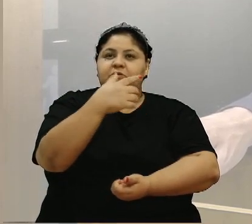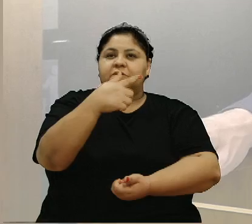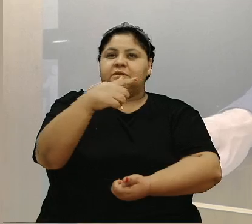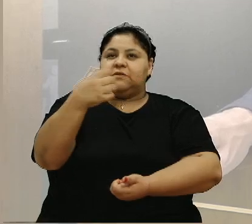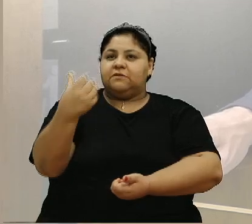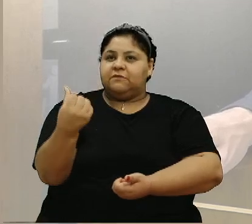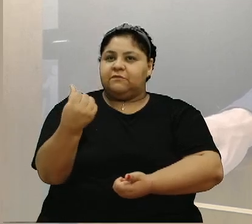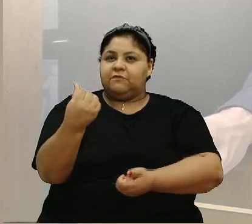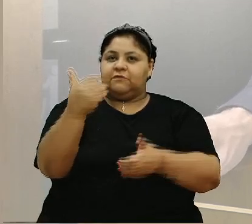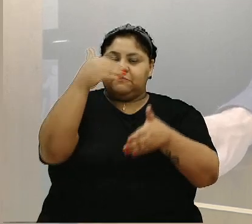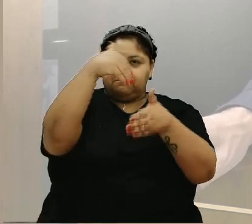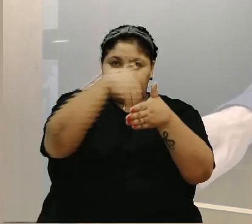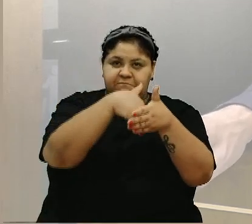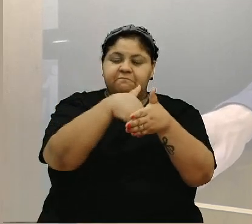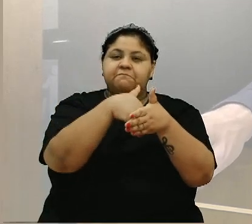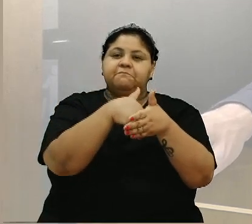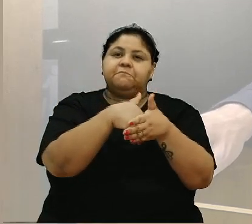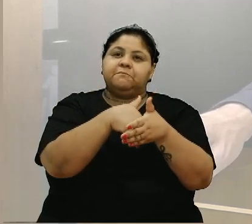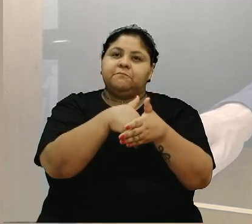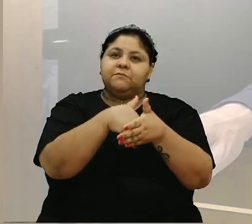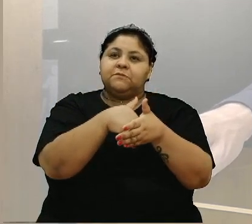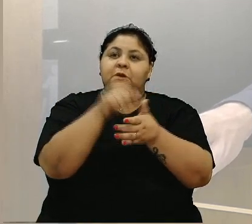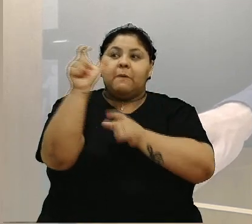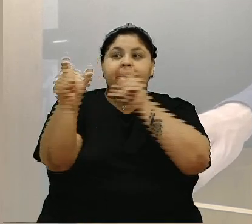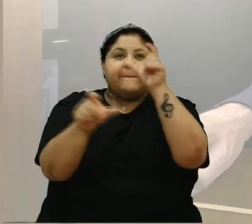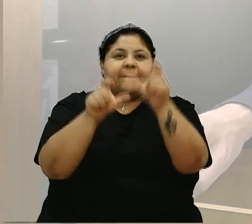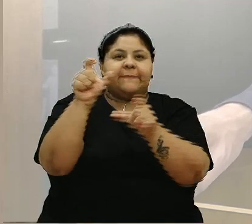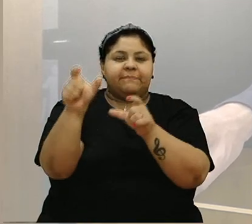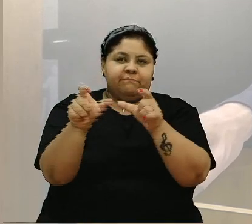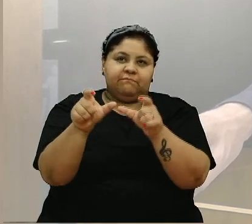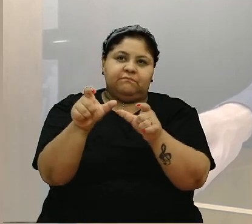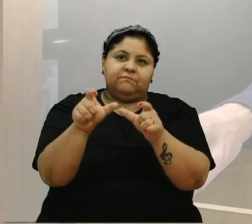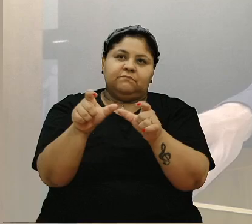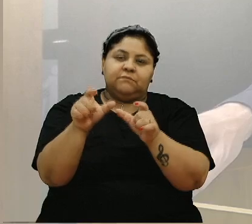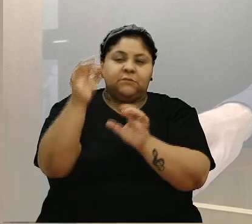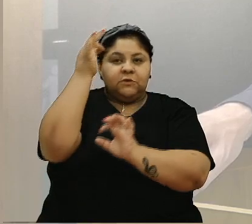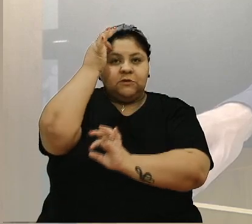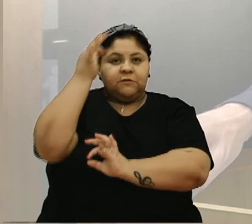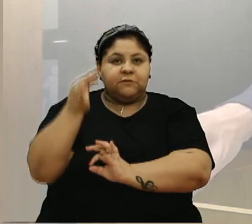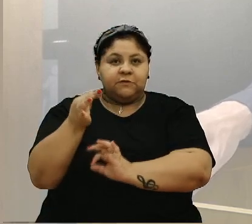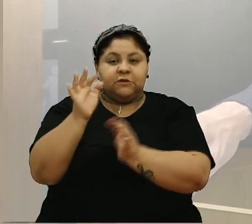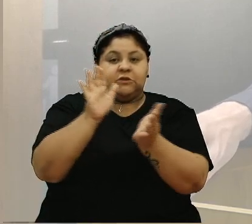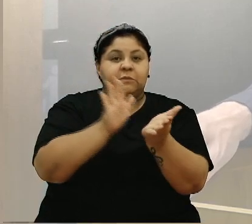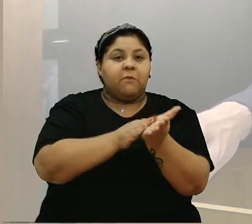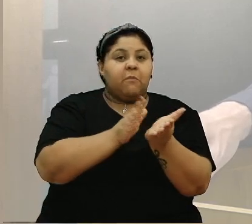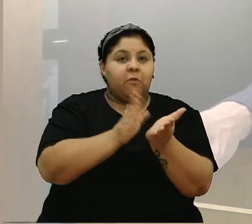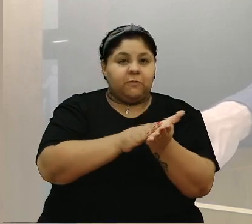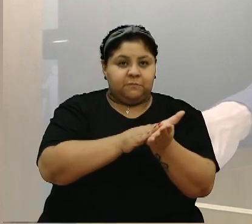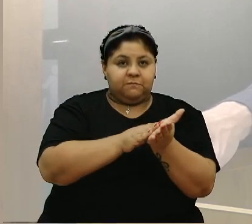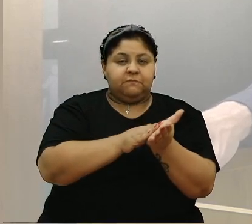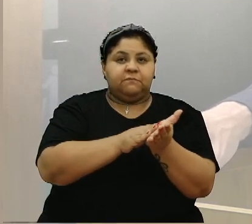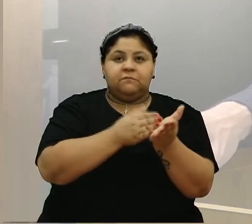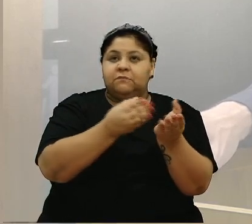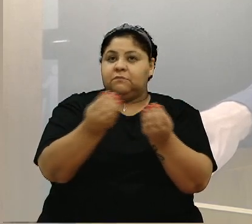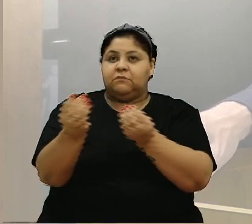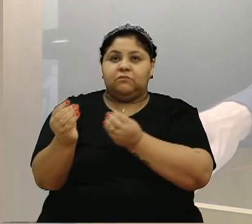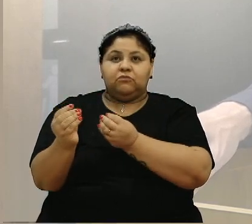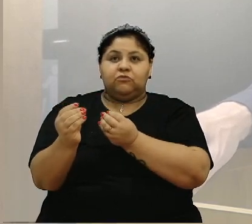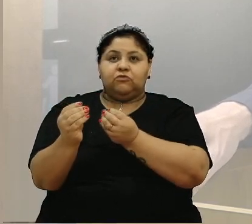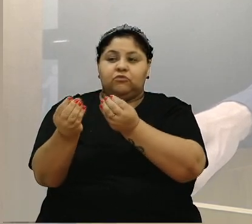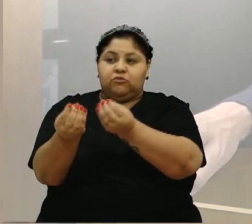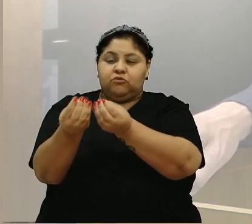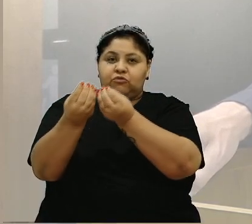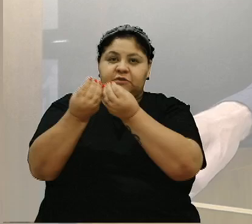110.476 votos, pessoas que entenderam a nossa proposta, muitos que me receberam em